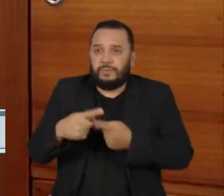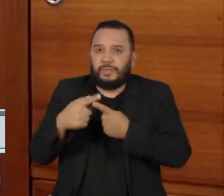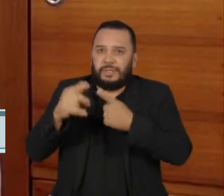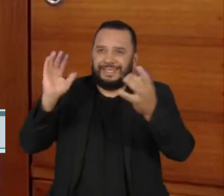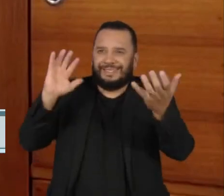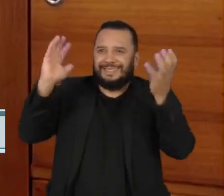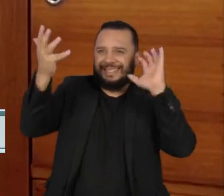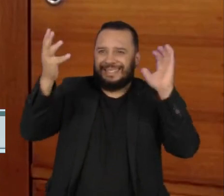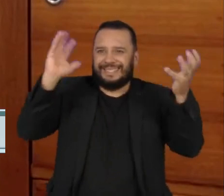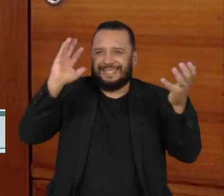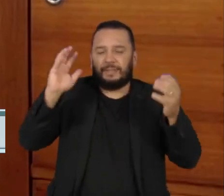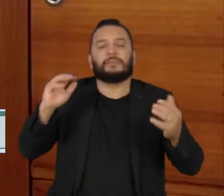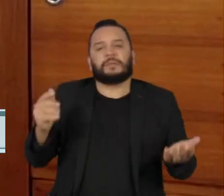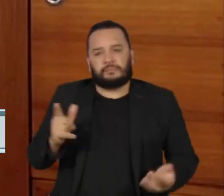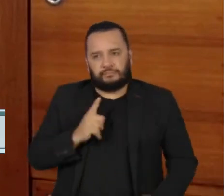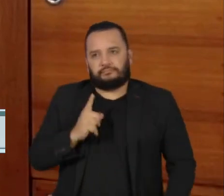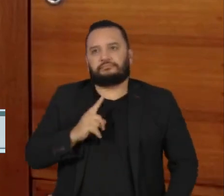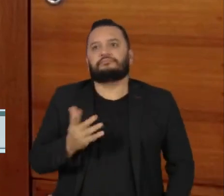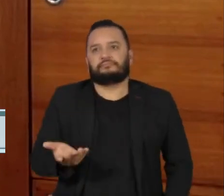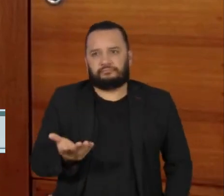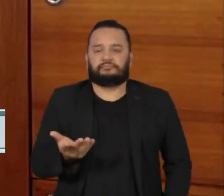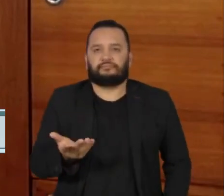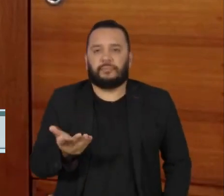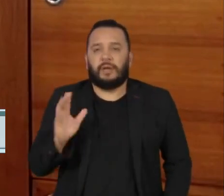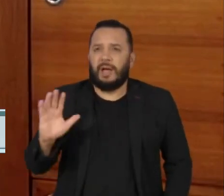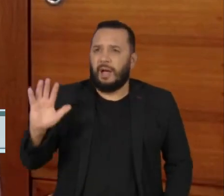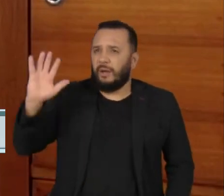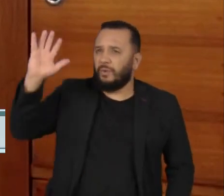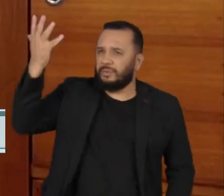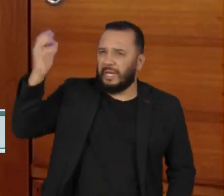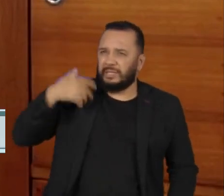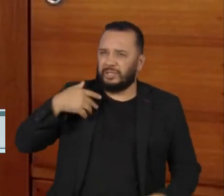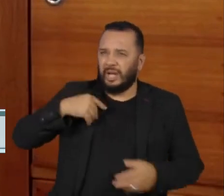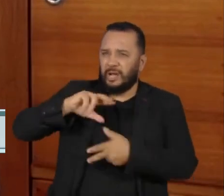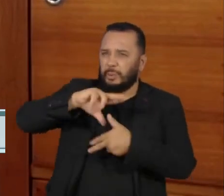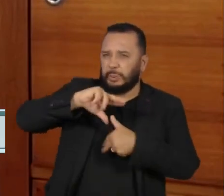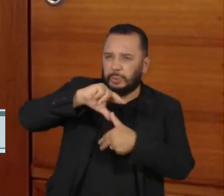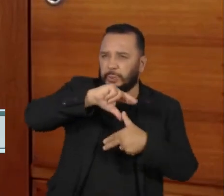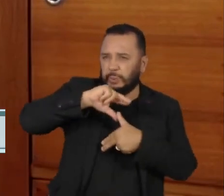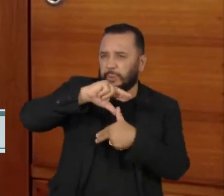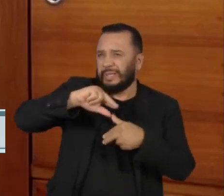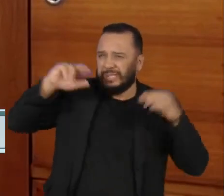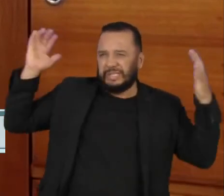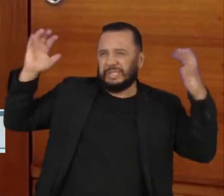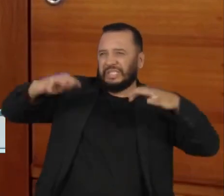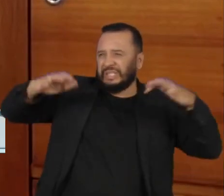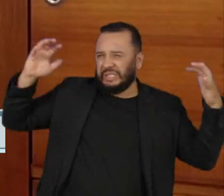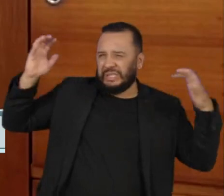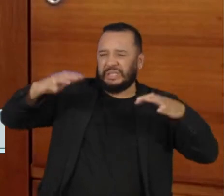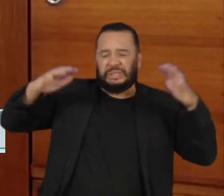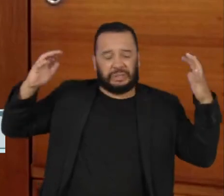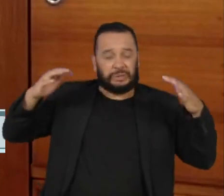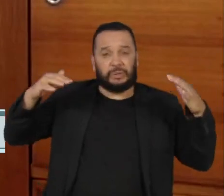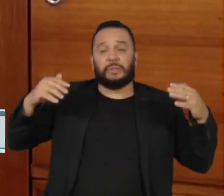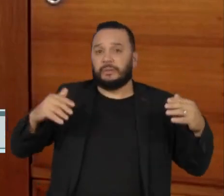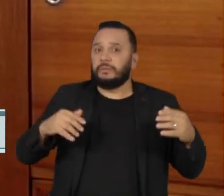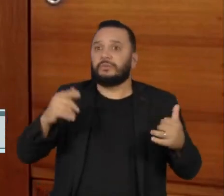As frequências e a intensidade dos eventos extremos, do qual a gente percebe, tem